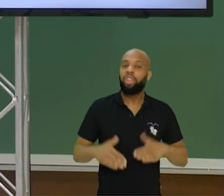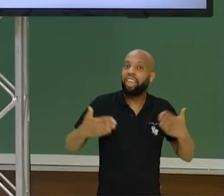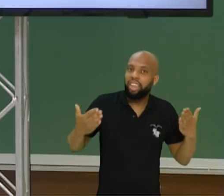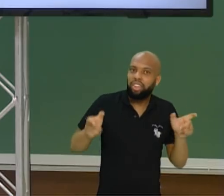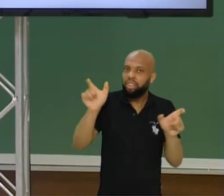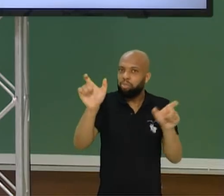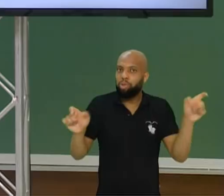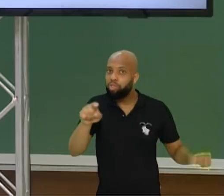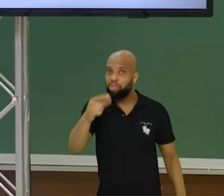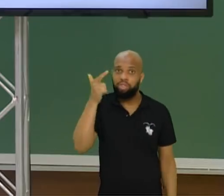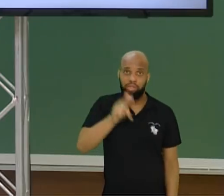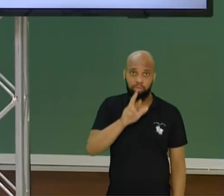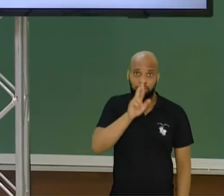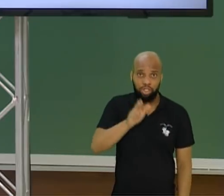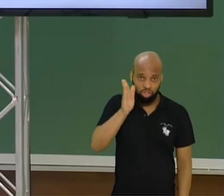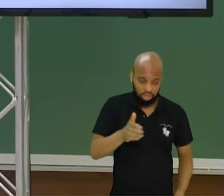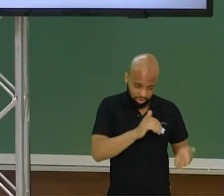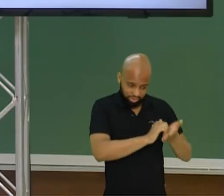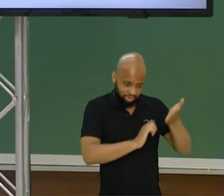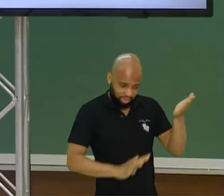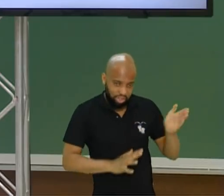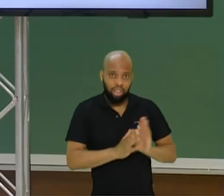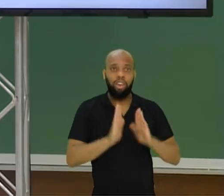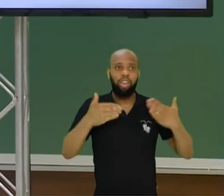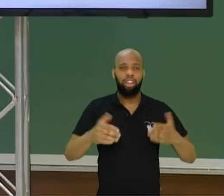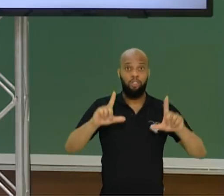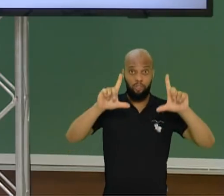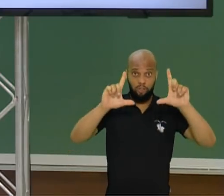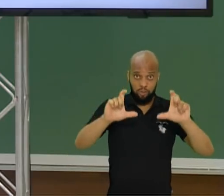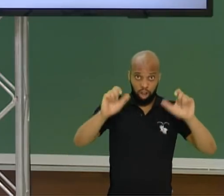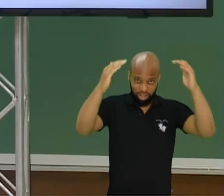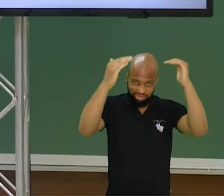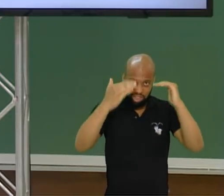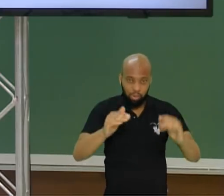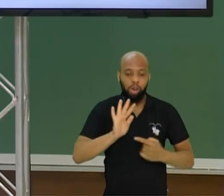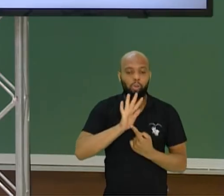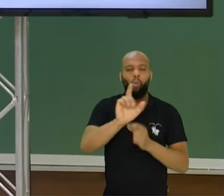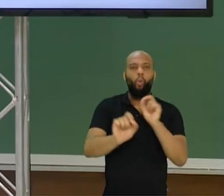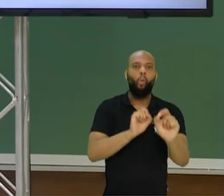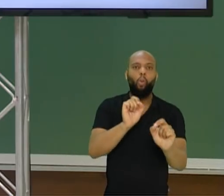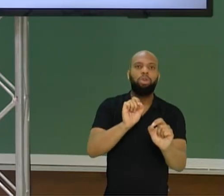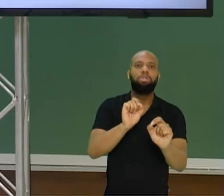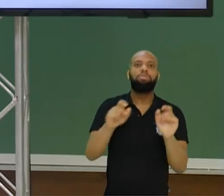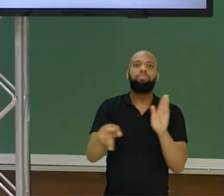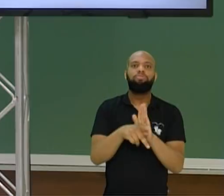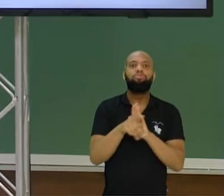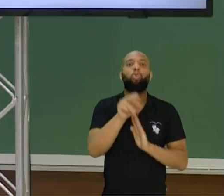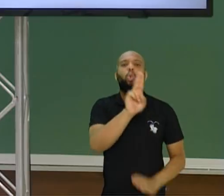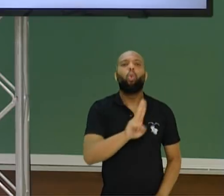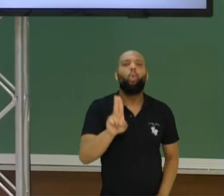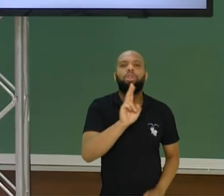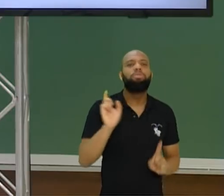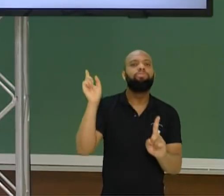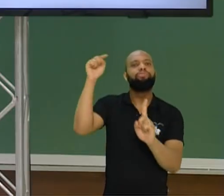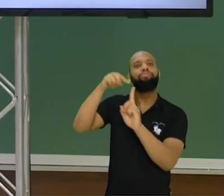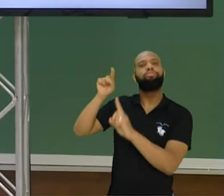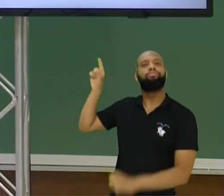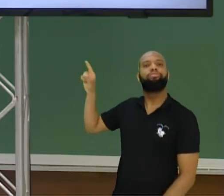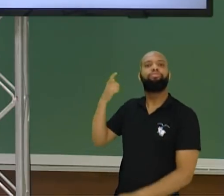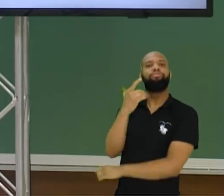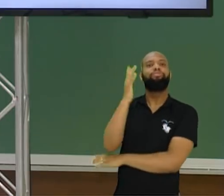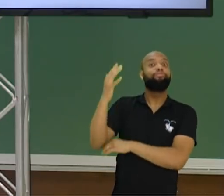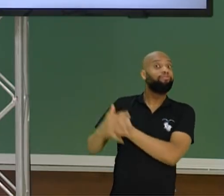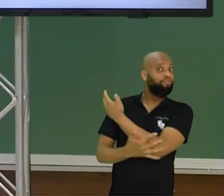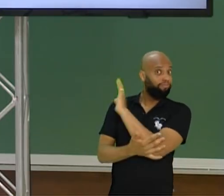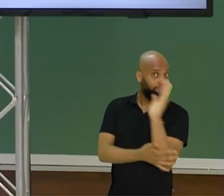Então, pessoal, conseguiram responder a atividade? Então, a fotografia, né, ela mostra qual recurso, né, qual o fim que esse